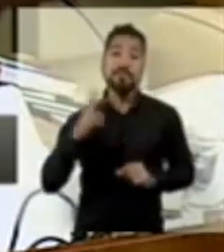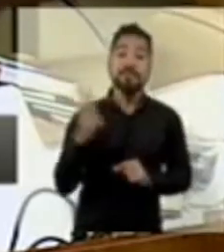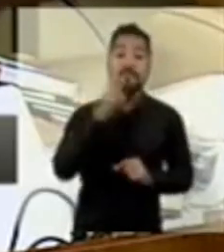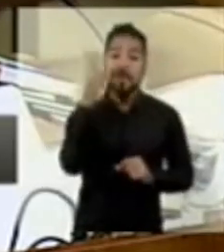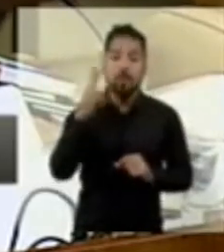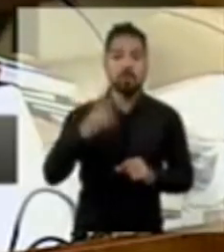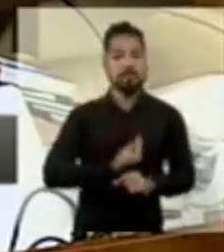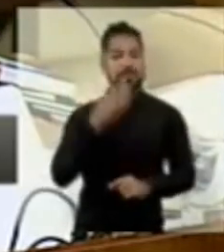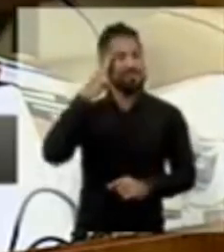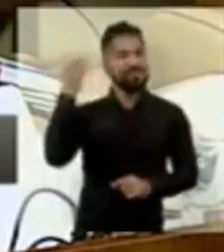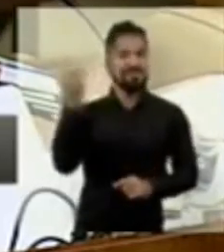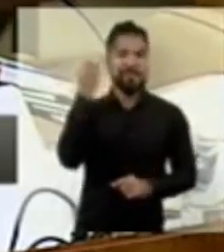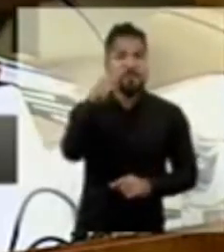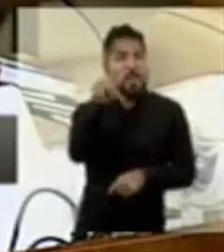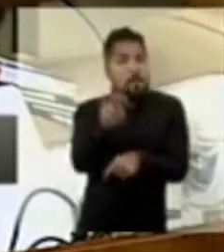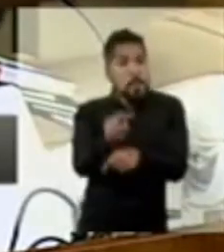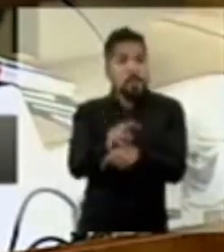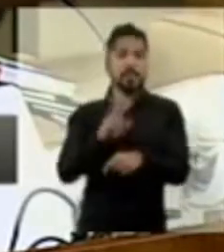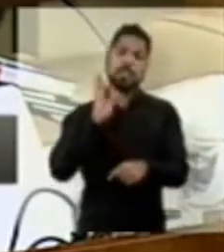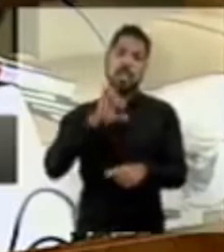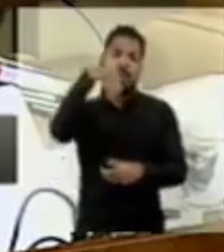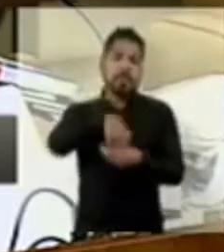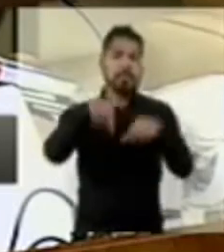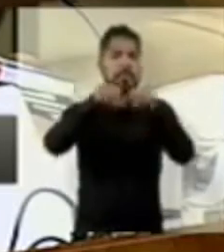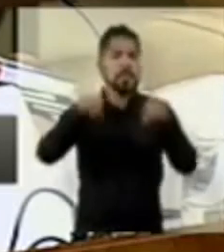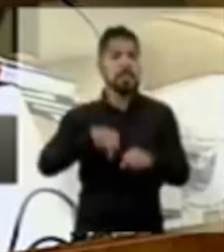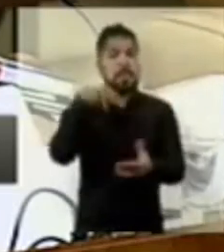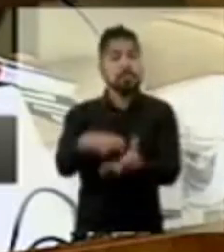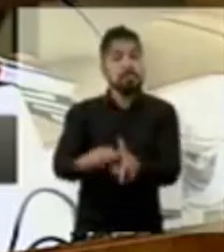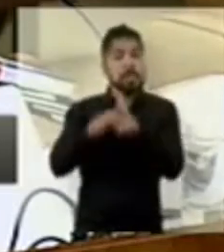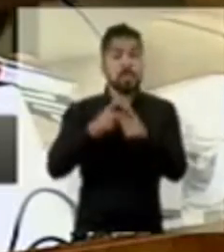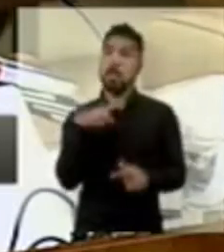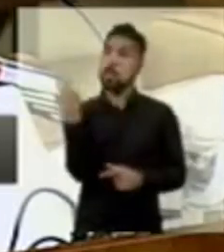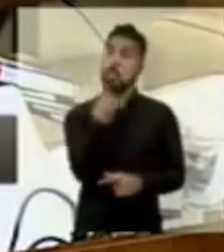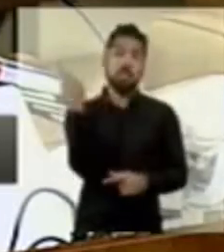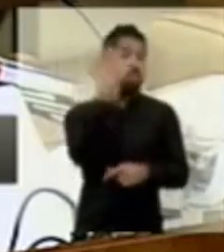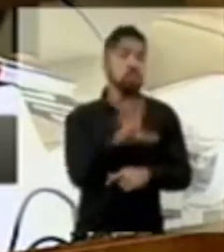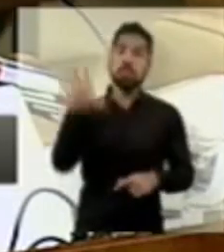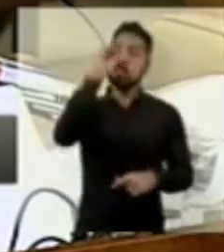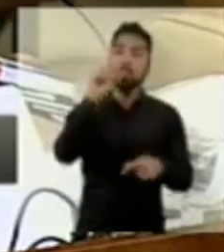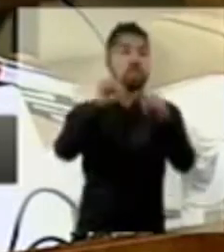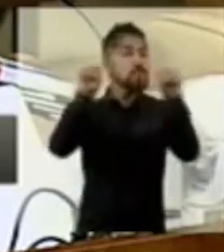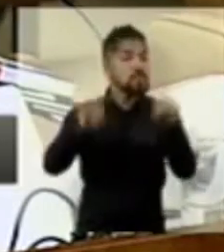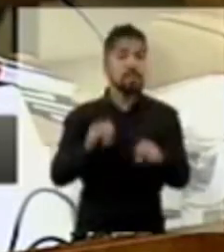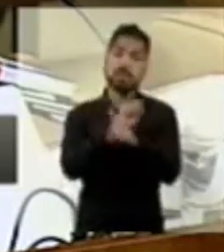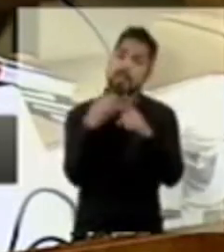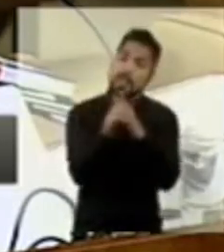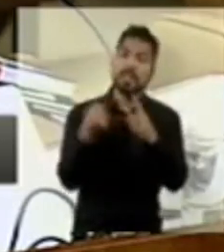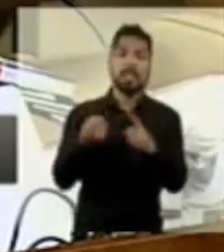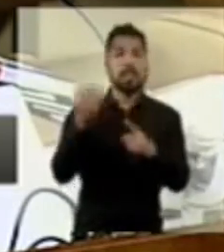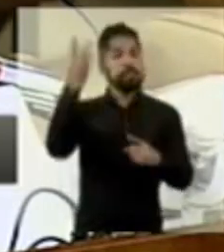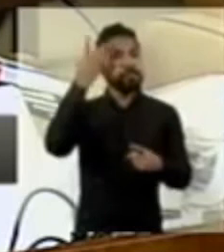que você protege tendo um sistema punitivo todas as sociedades democráticas e civilizadas tem um sistema punitivo